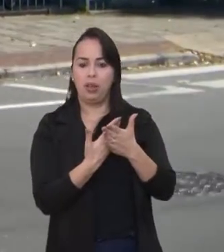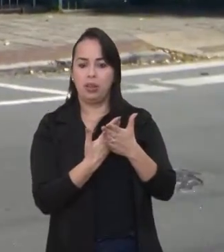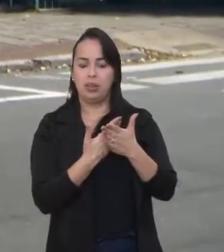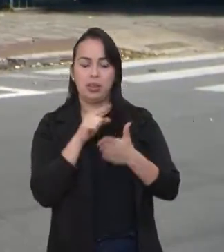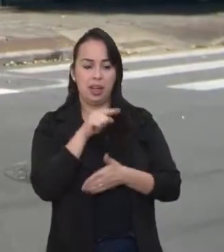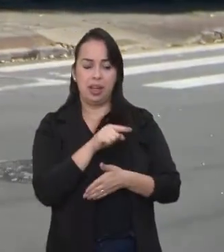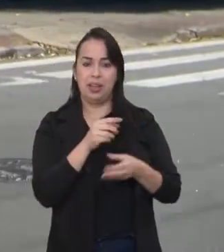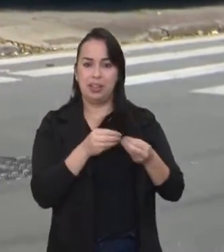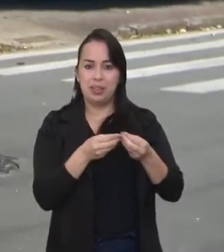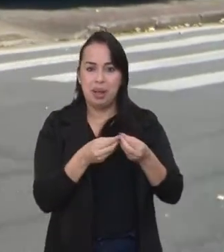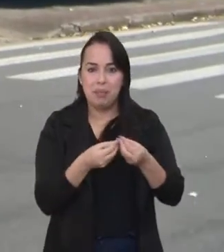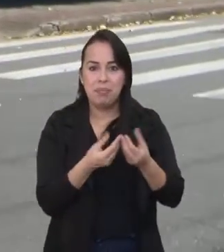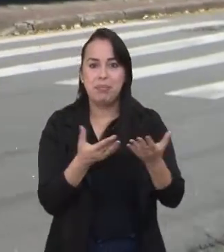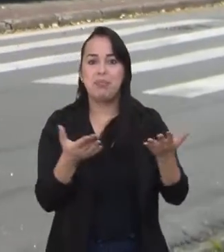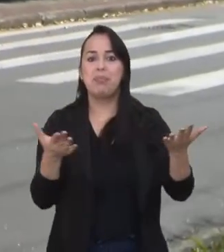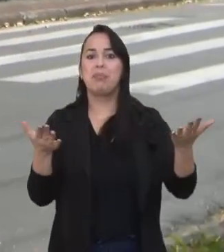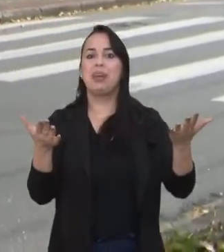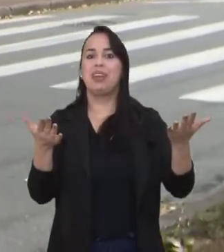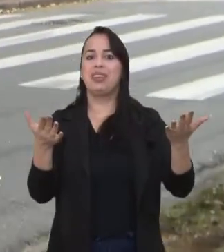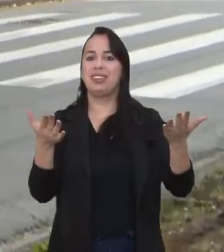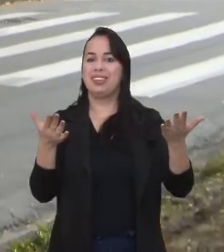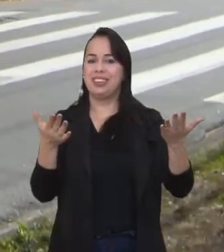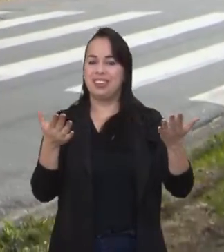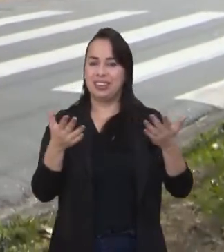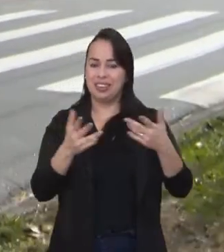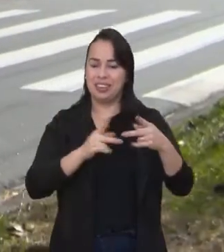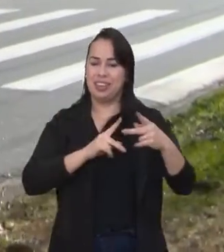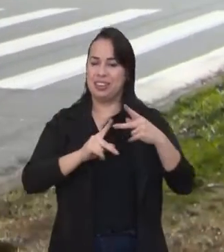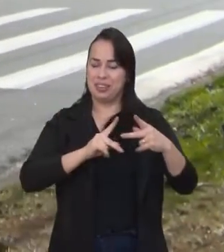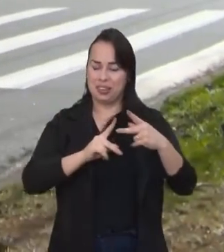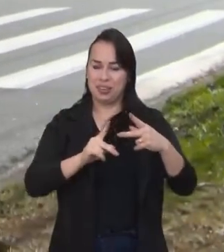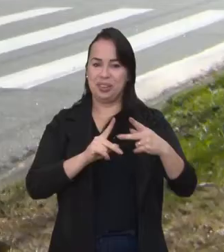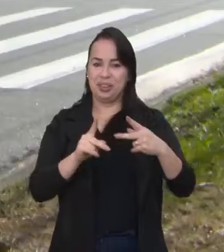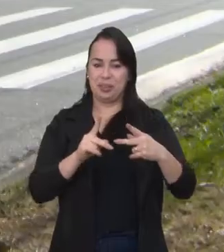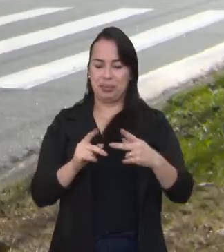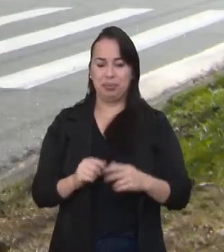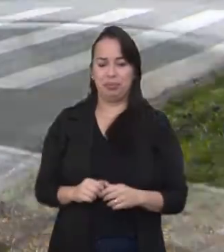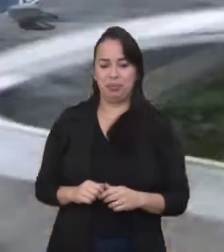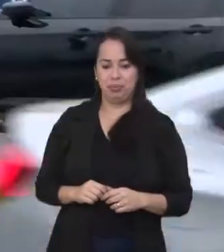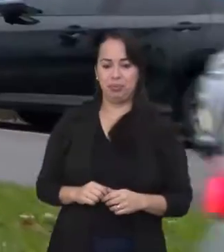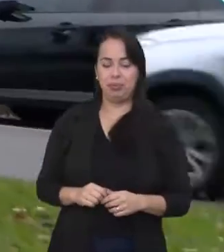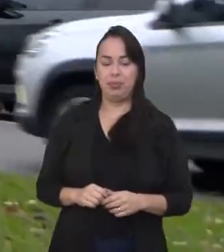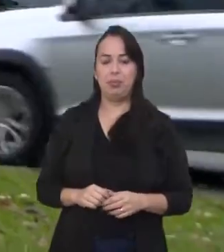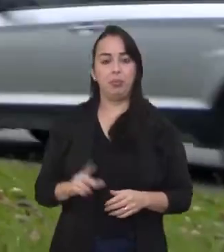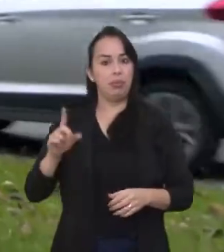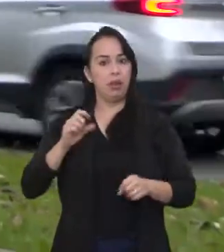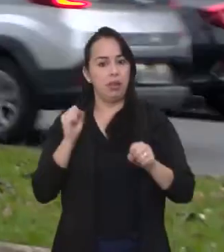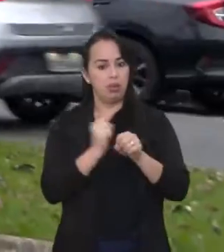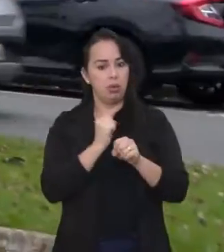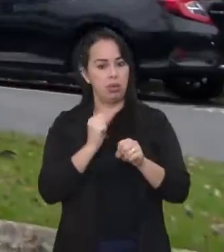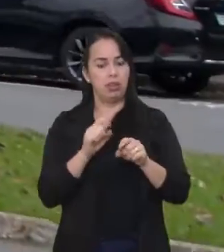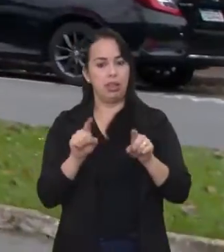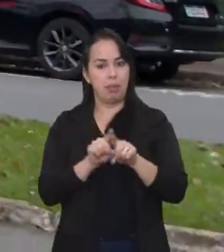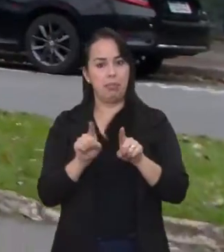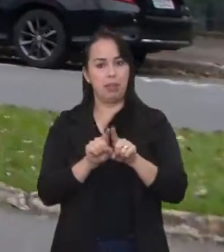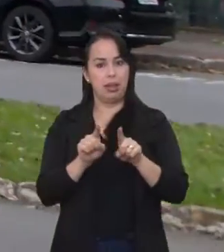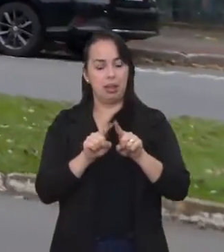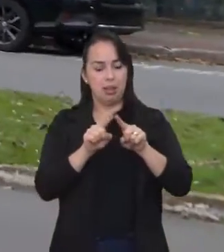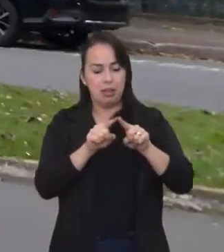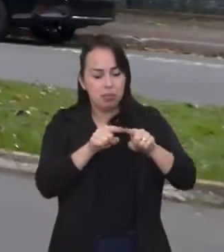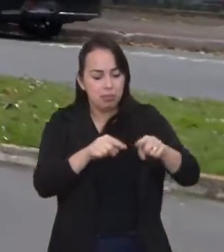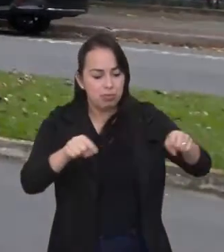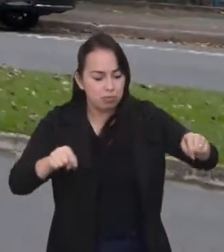técnica Everardo Passos, foi dada para o município de São José dos Campos. Eles fizeram a doação daquela